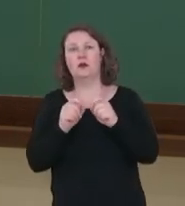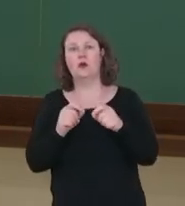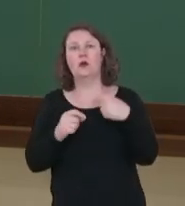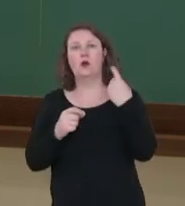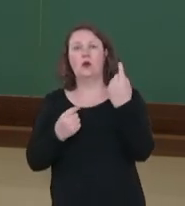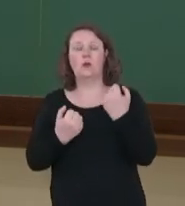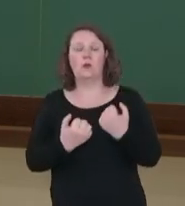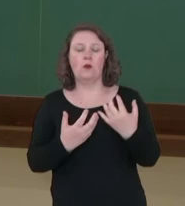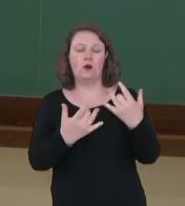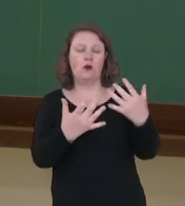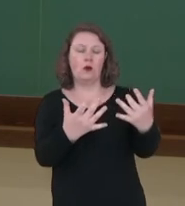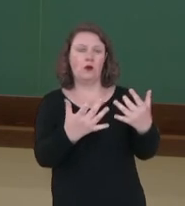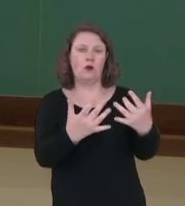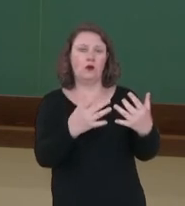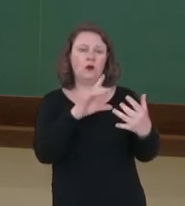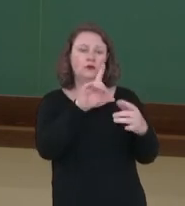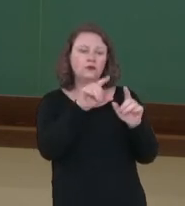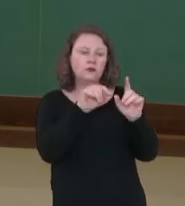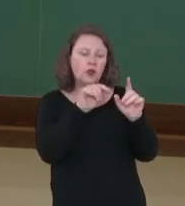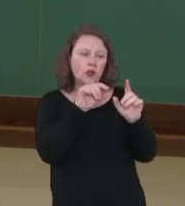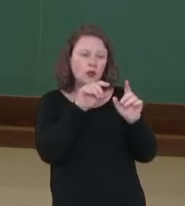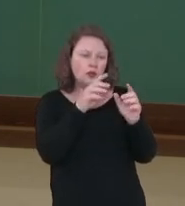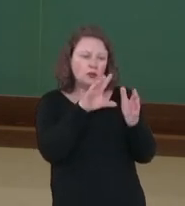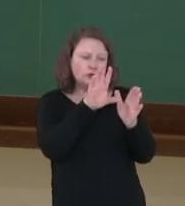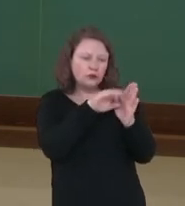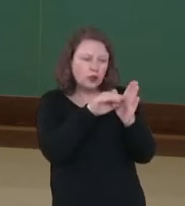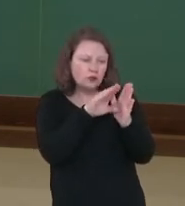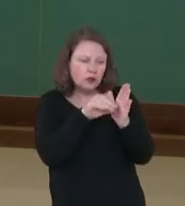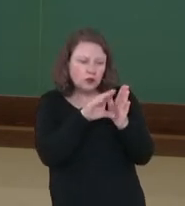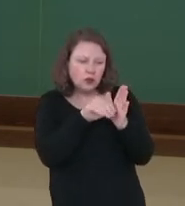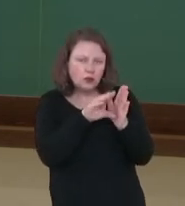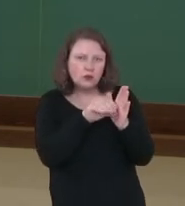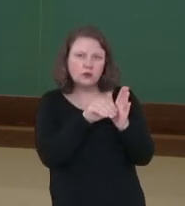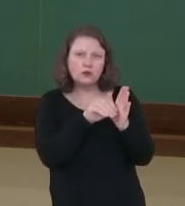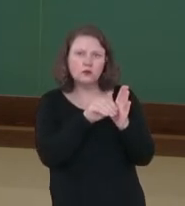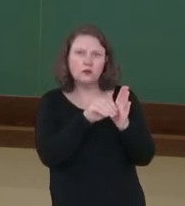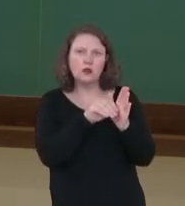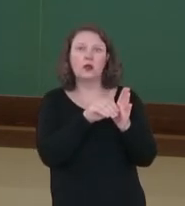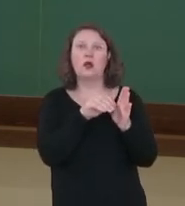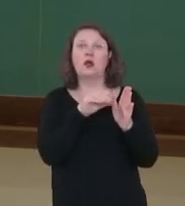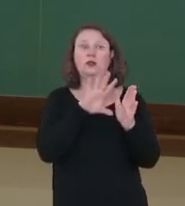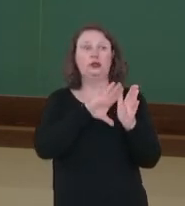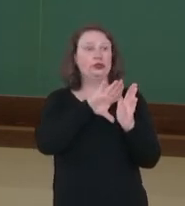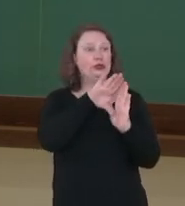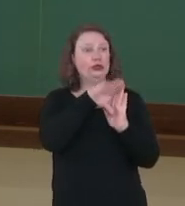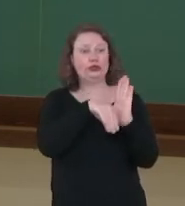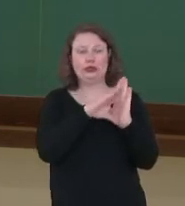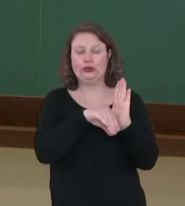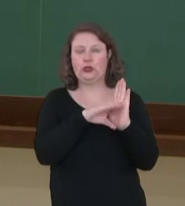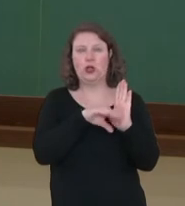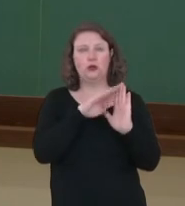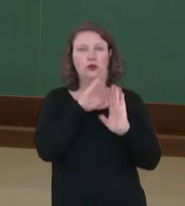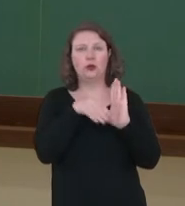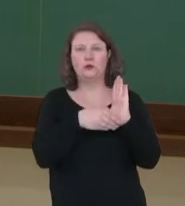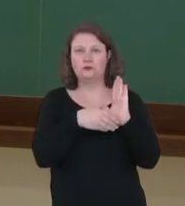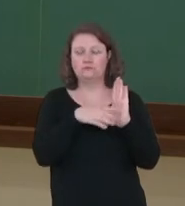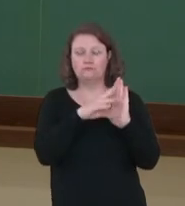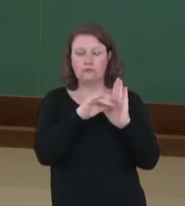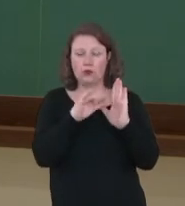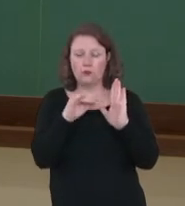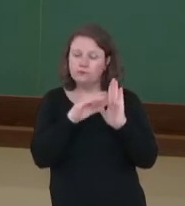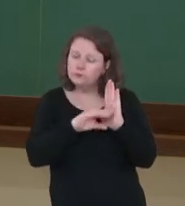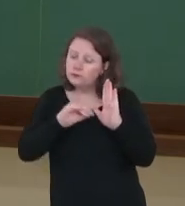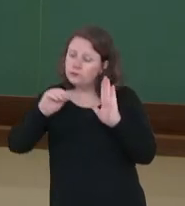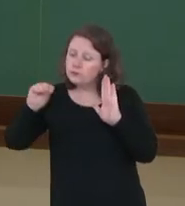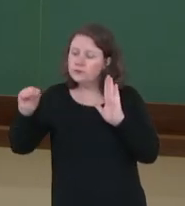plantas, retirar esses estames para que ela não se autopolinizasse e ele pudesse fazer a polinização cruzada.